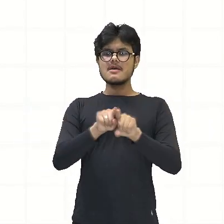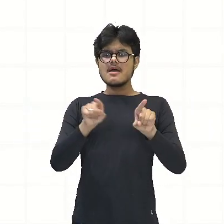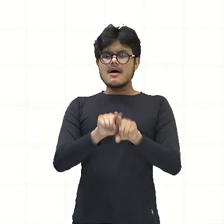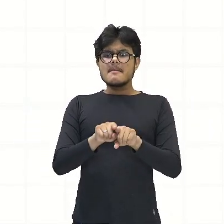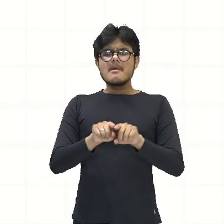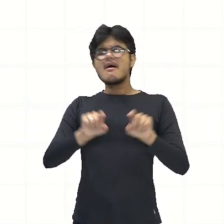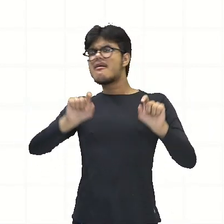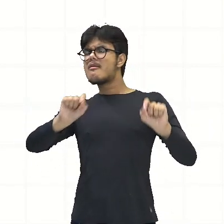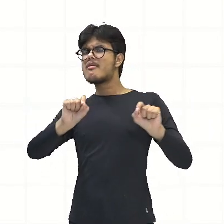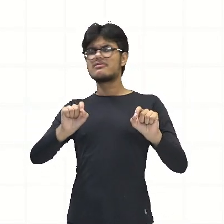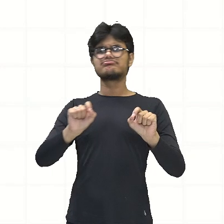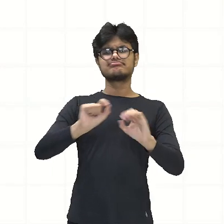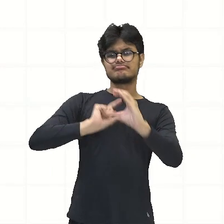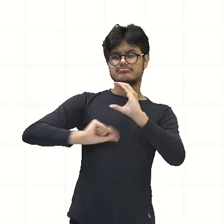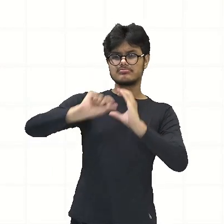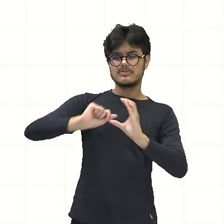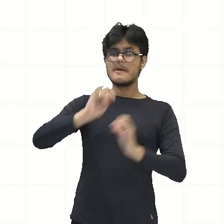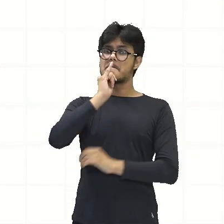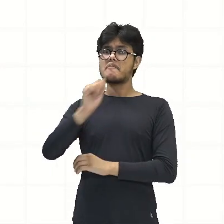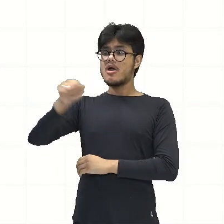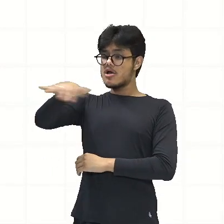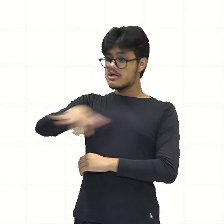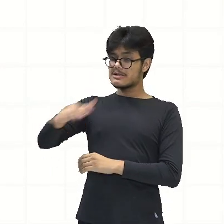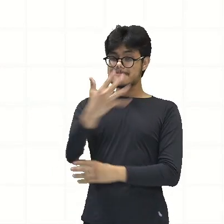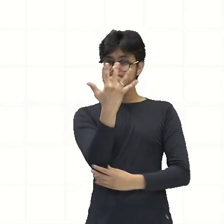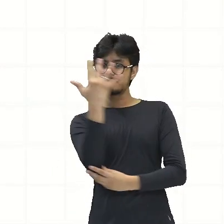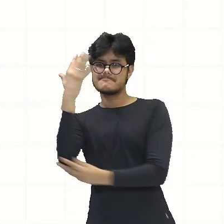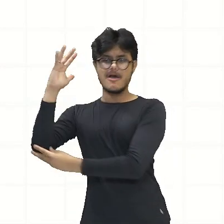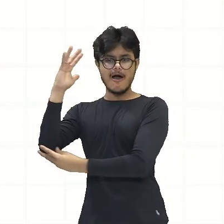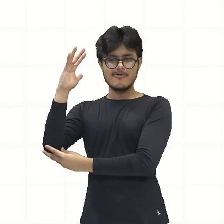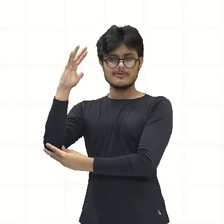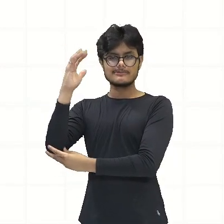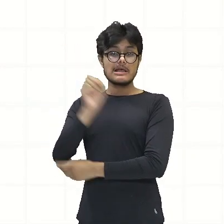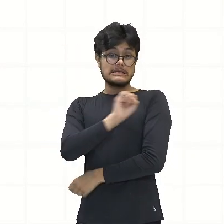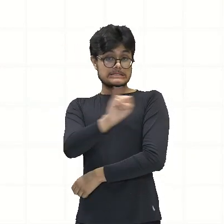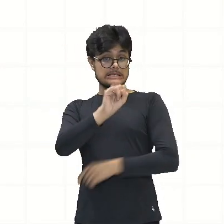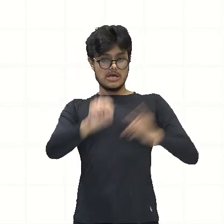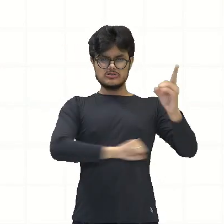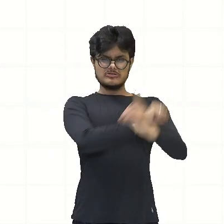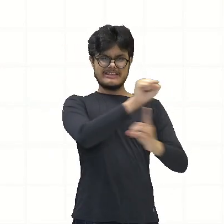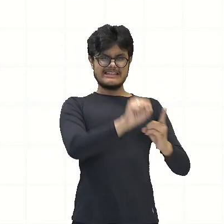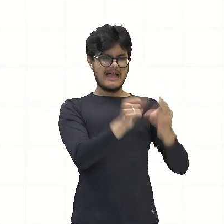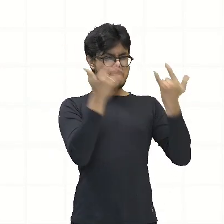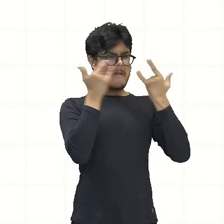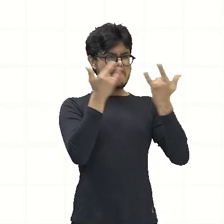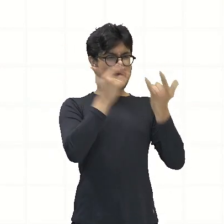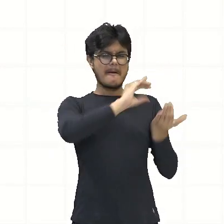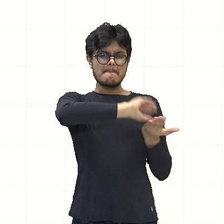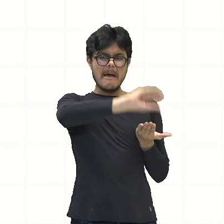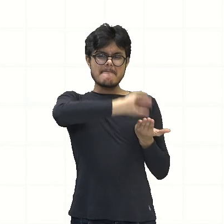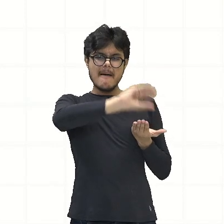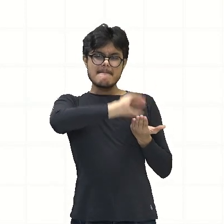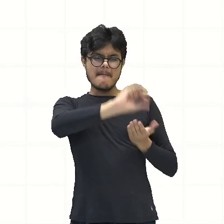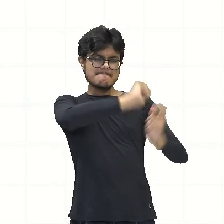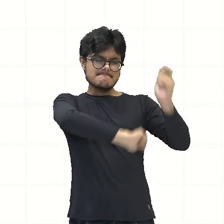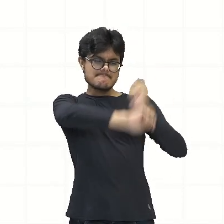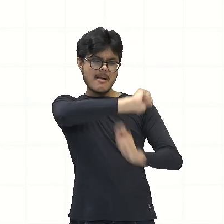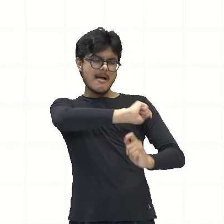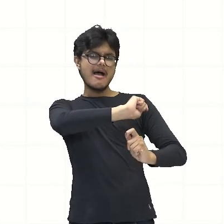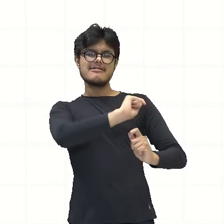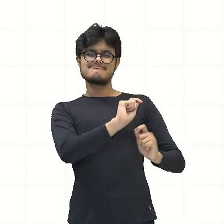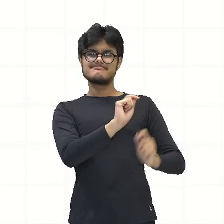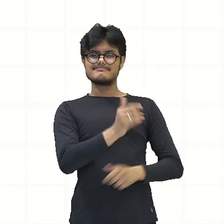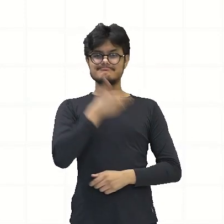também, né, a questão do meio ambiente, né, com uma sociedade consumista, que é uma característica também